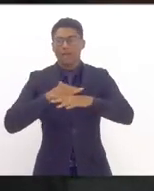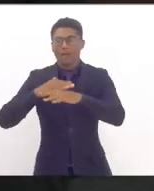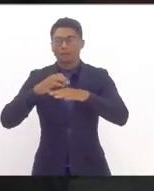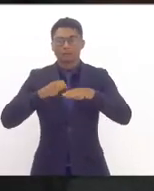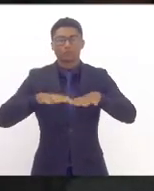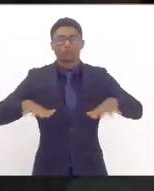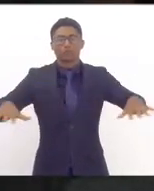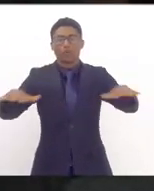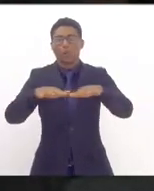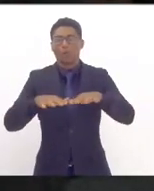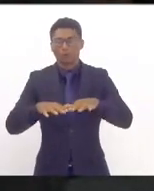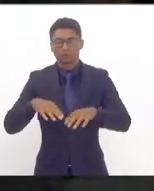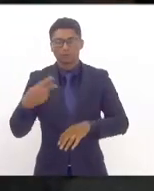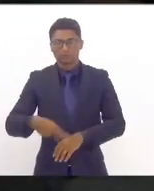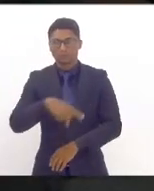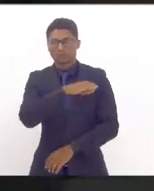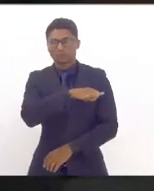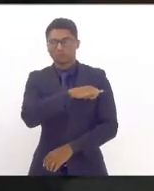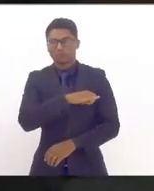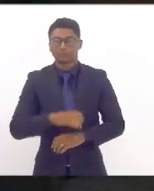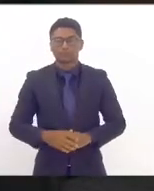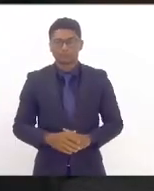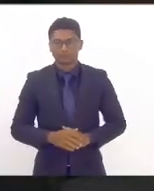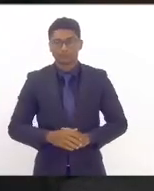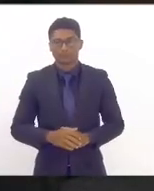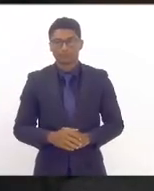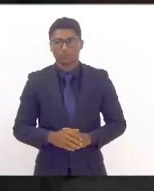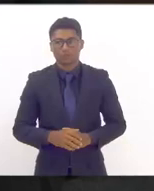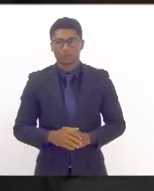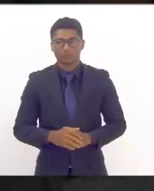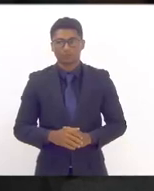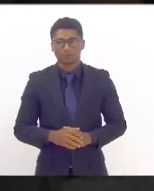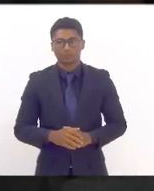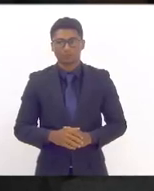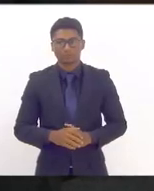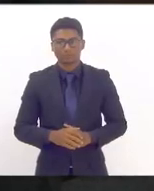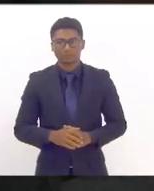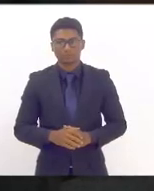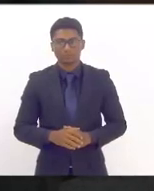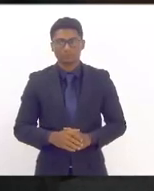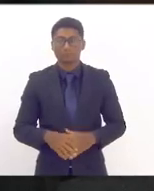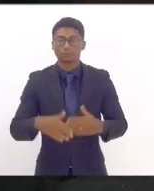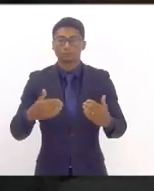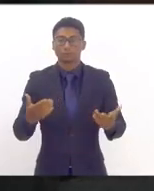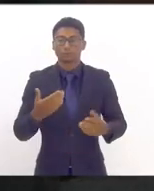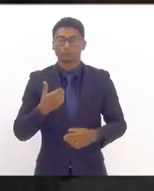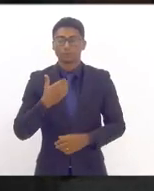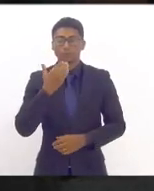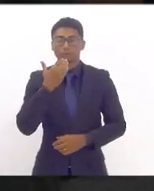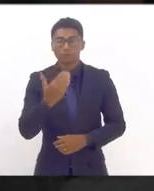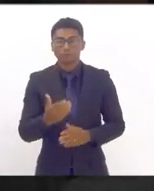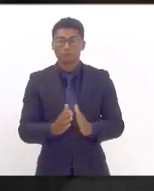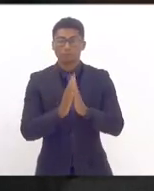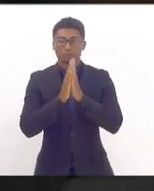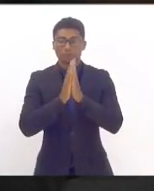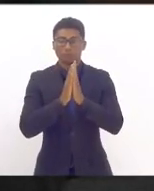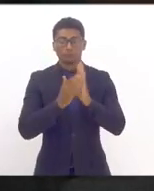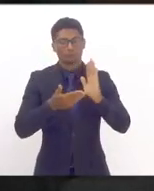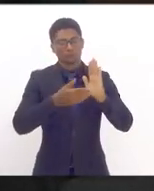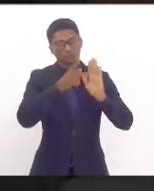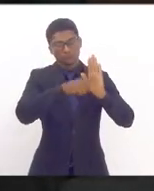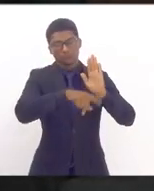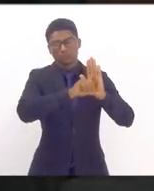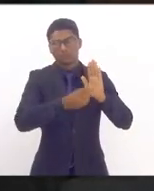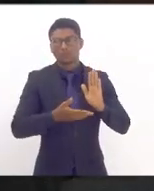do Rio de Janeiro Então o senhor presidente Salvo engano peço senhor a retirada desse projeto